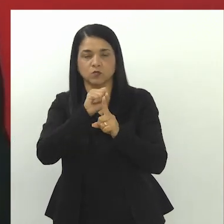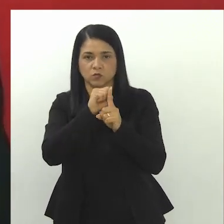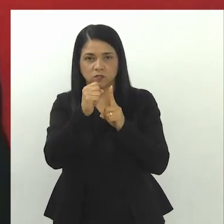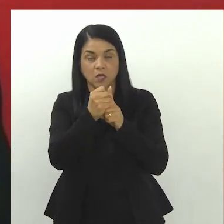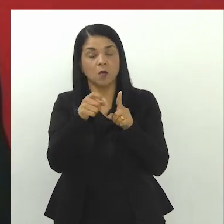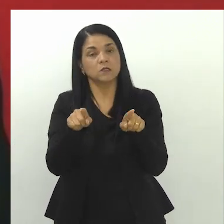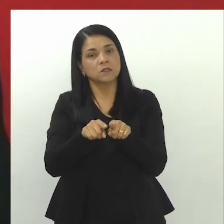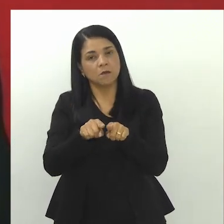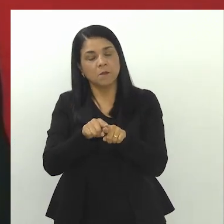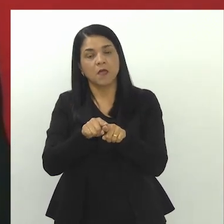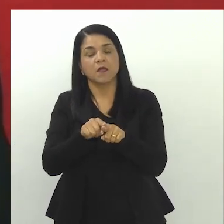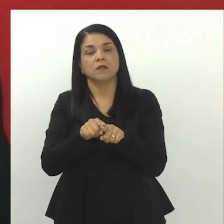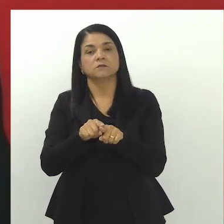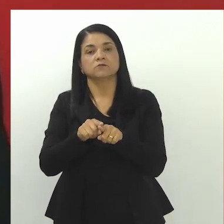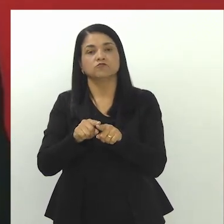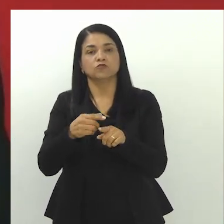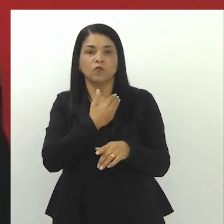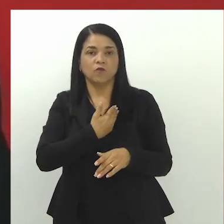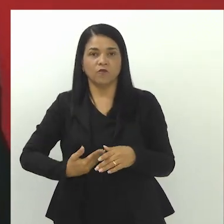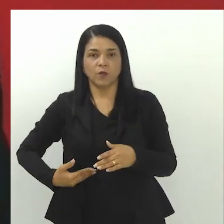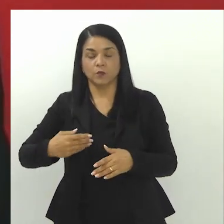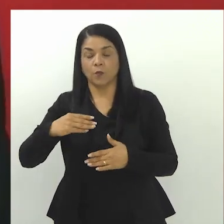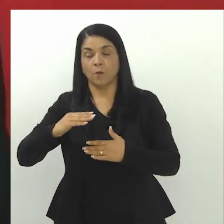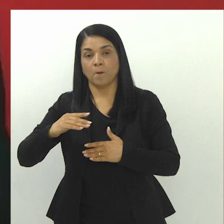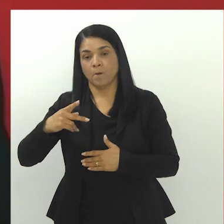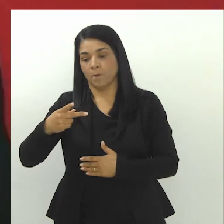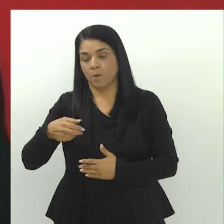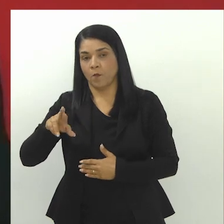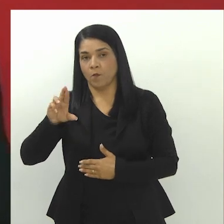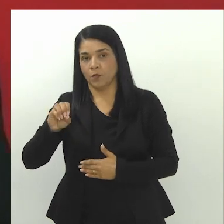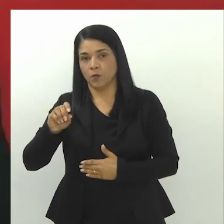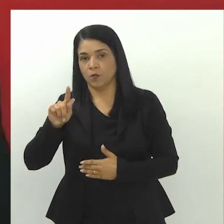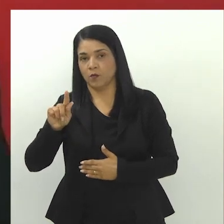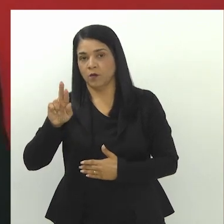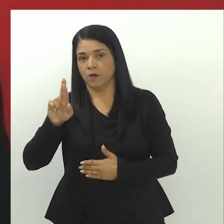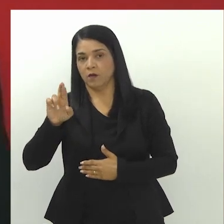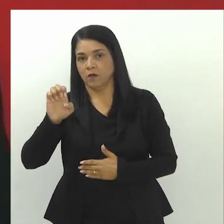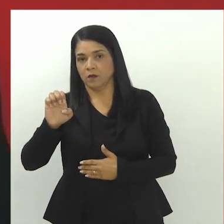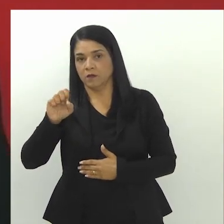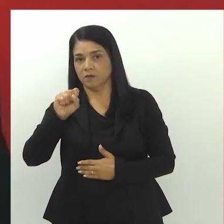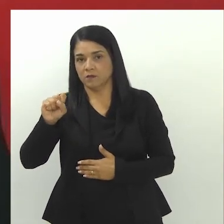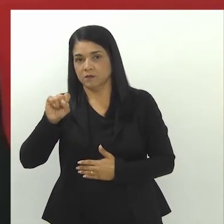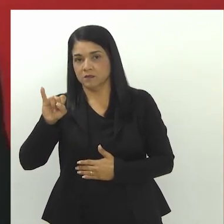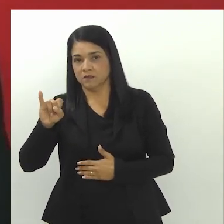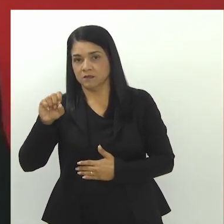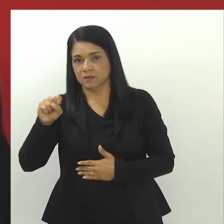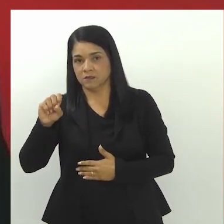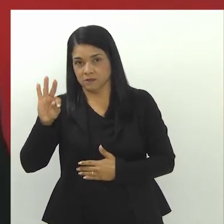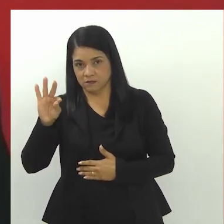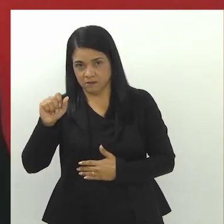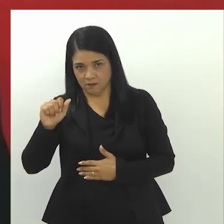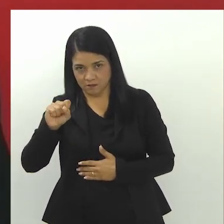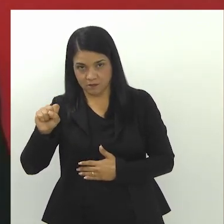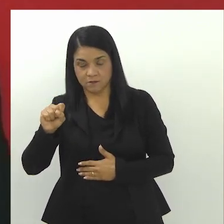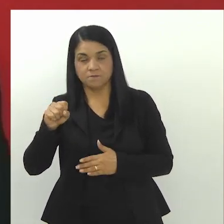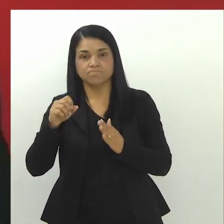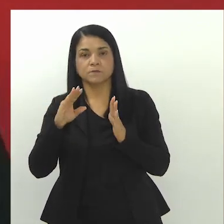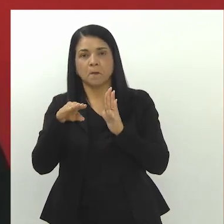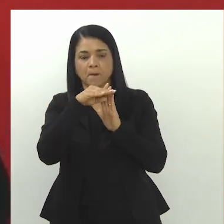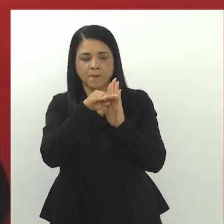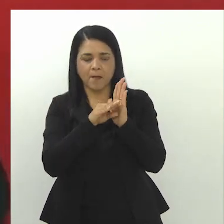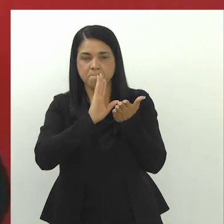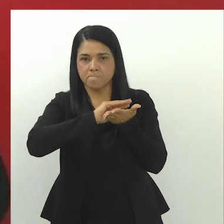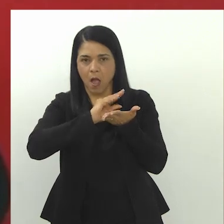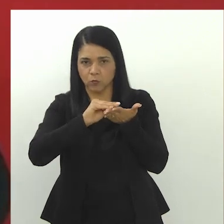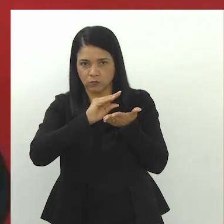movimentos sociais há muito tempo e na pauta dos governos progressistas há menos tempo, porque nós temos governos há pouco tempo.